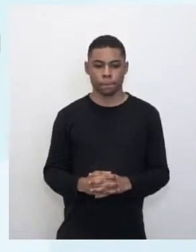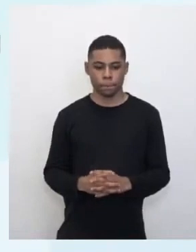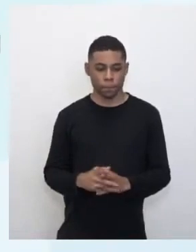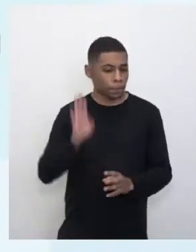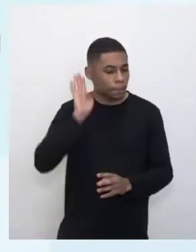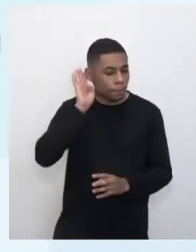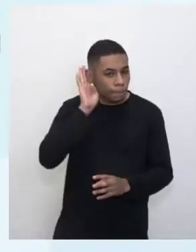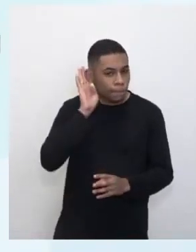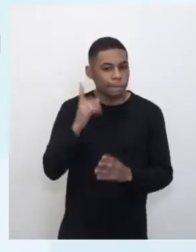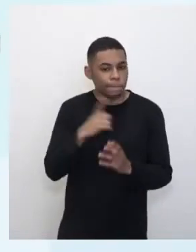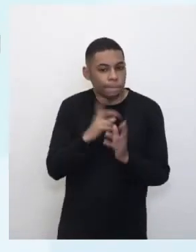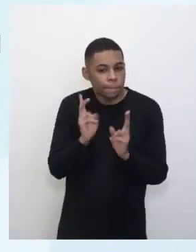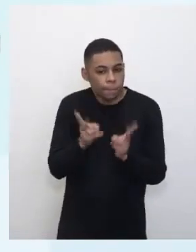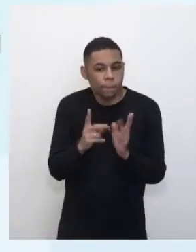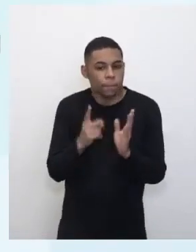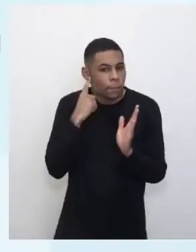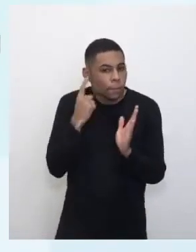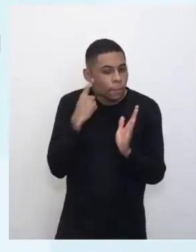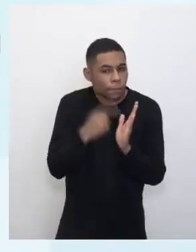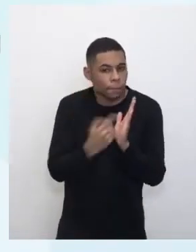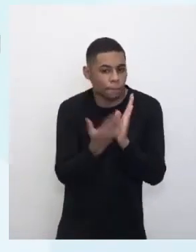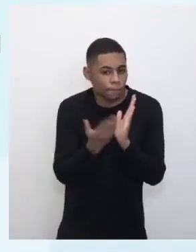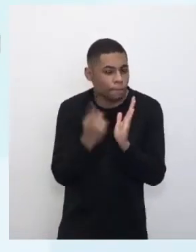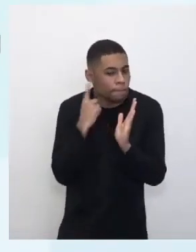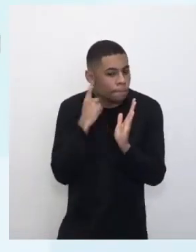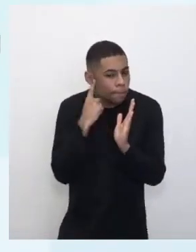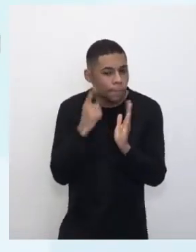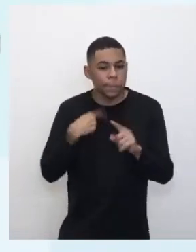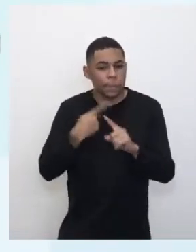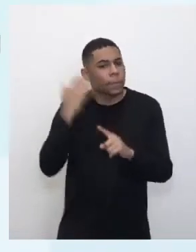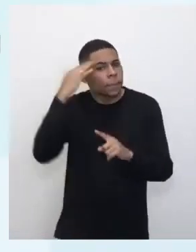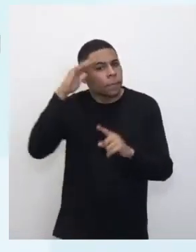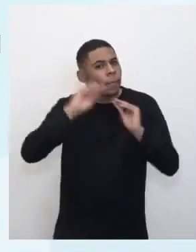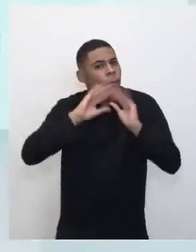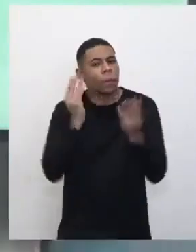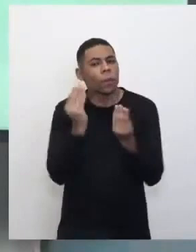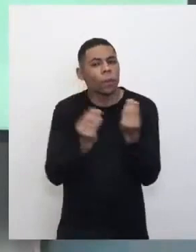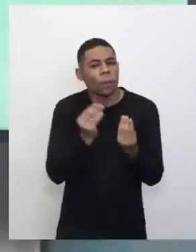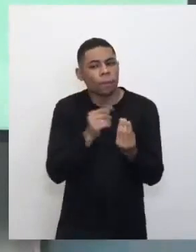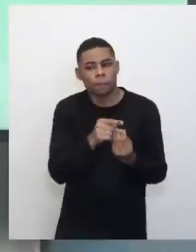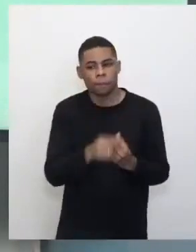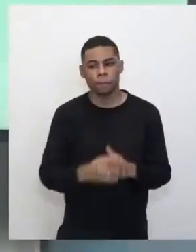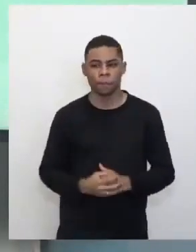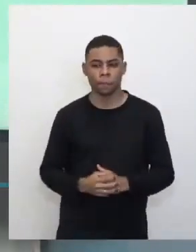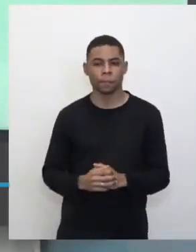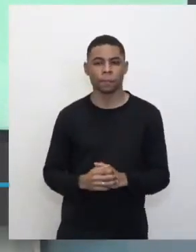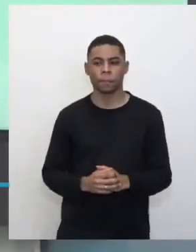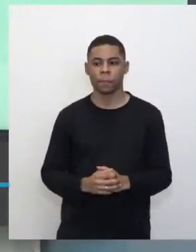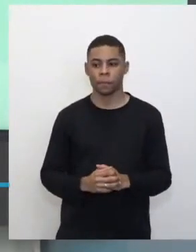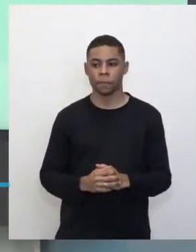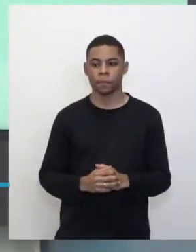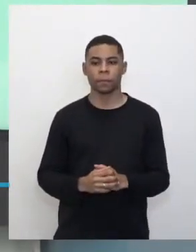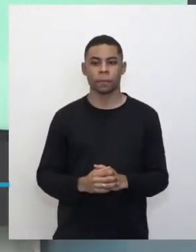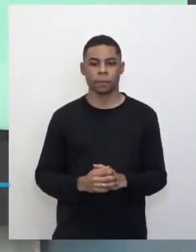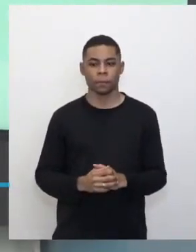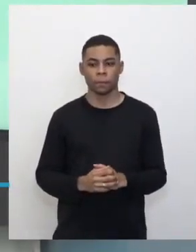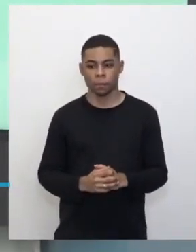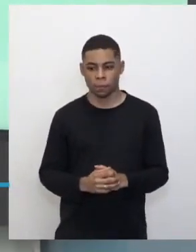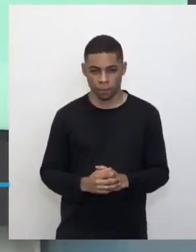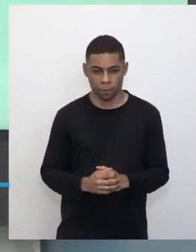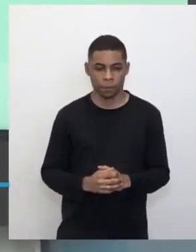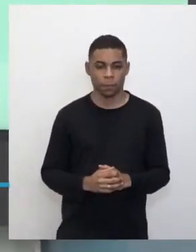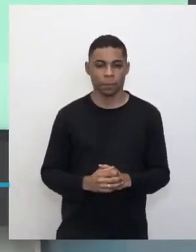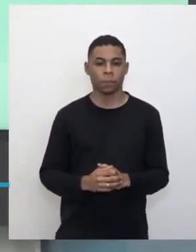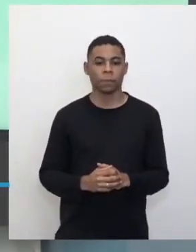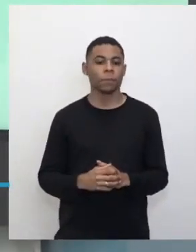uma parte de um audiobook, ler e entender partes de um livro. Exato. Então a gente vai trabalhar aí com vocês no terceiro termo,